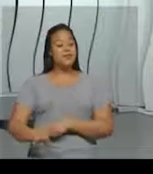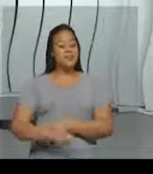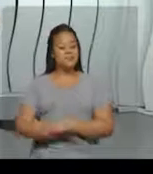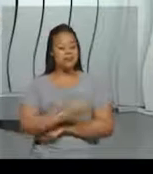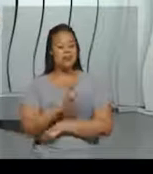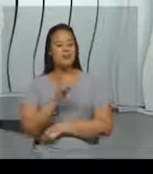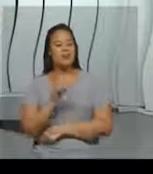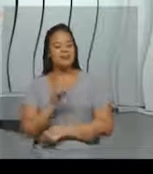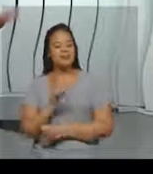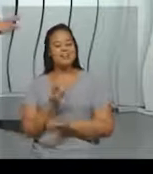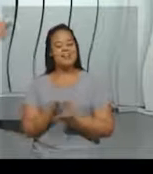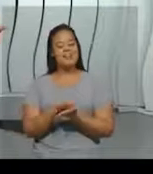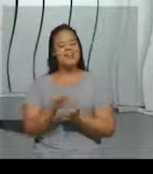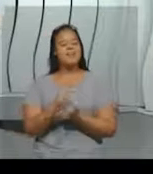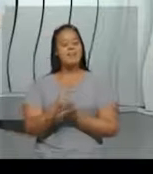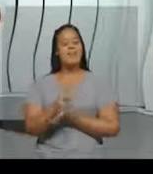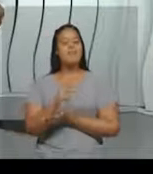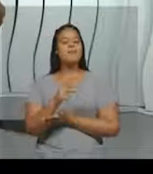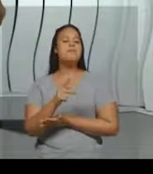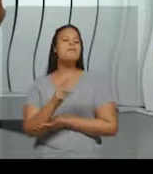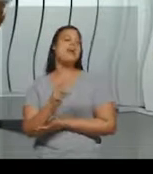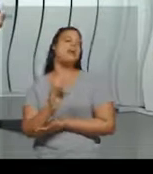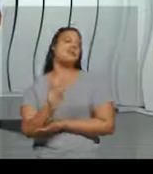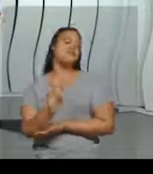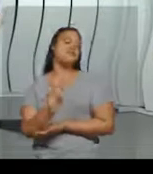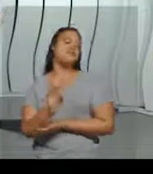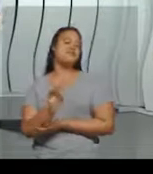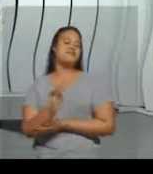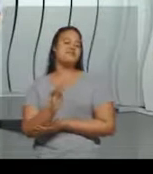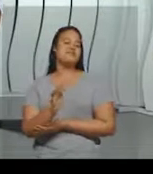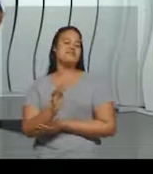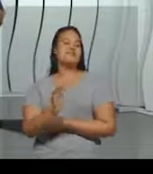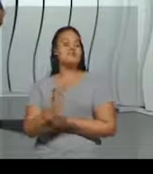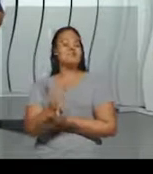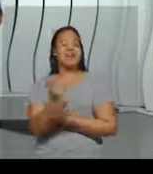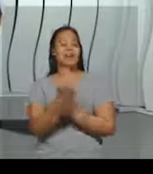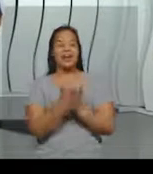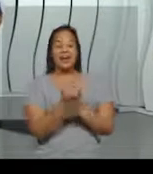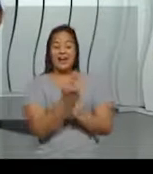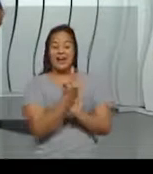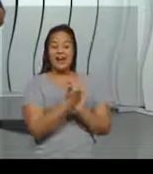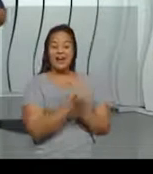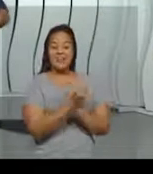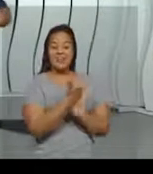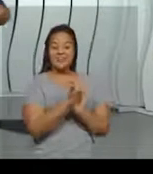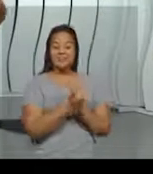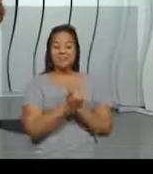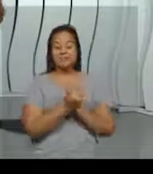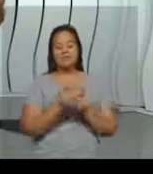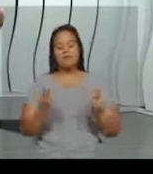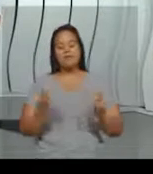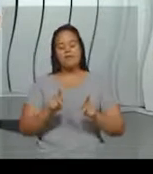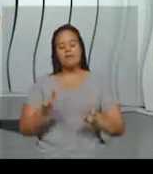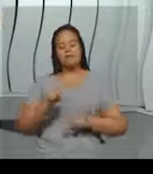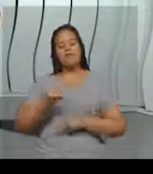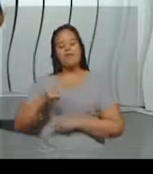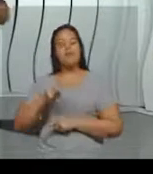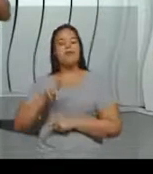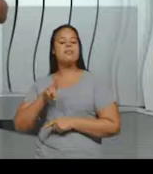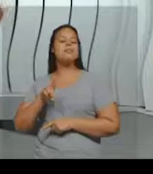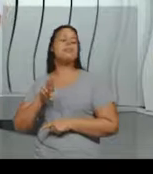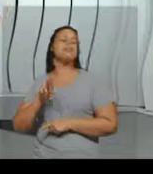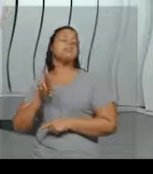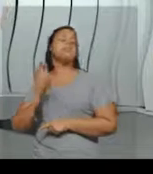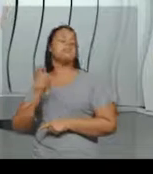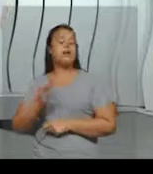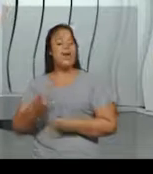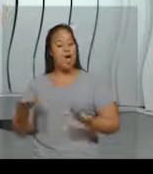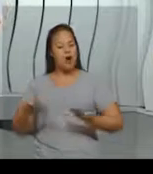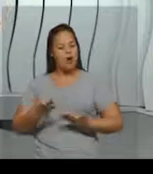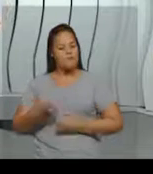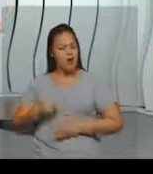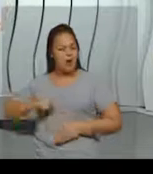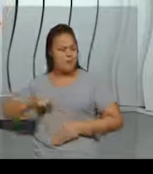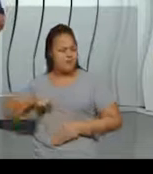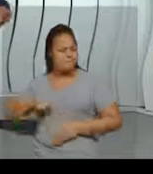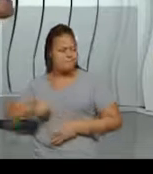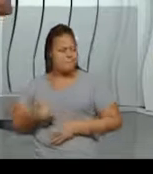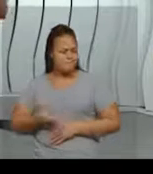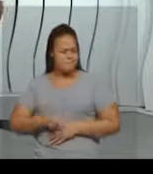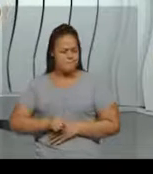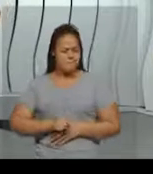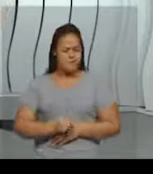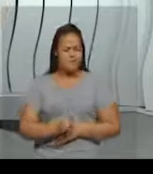do componente Artes. Eu sou o professor André e nós vamos agora mergulhar um pouco mais nos estudos de